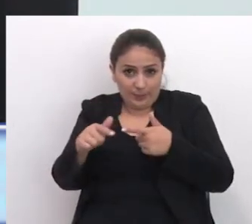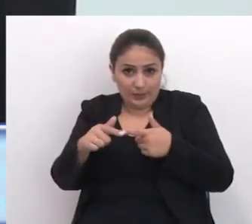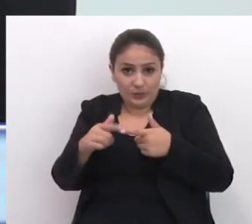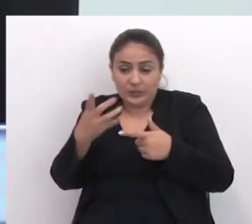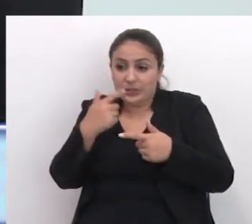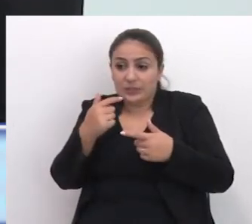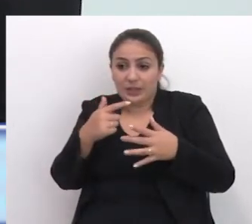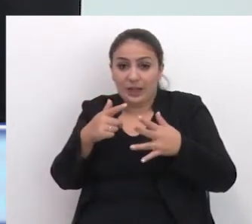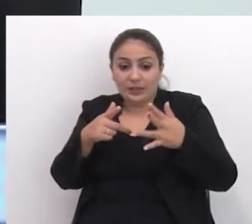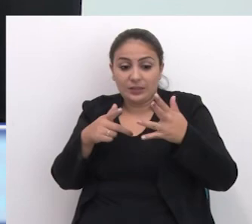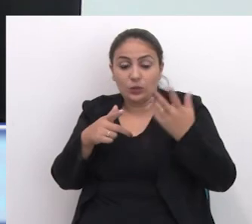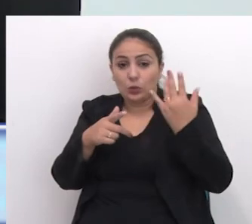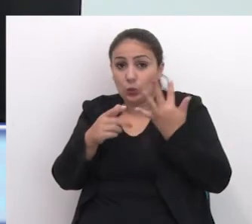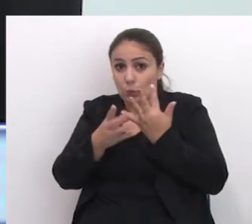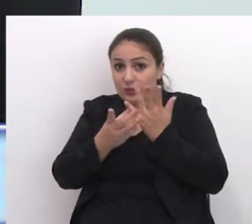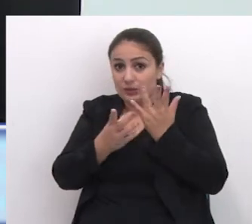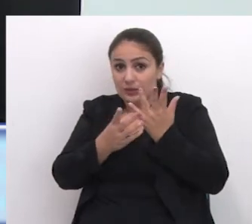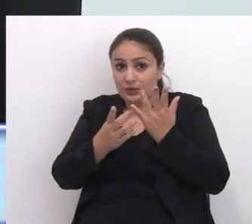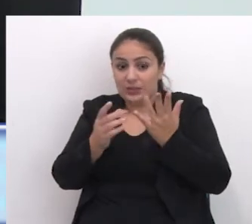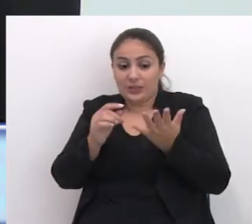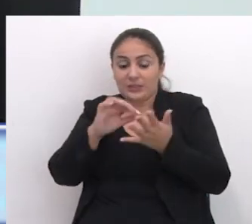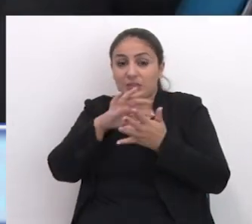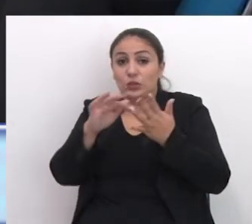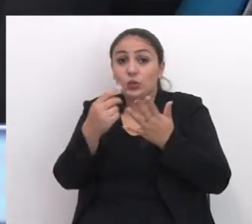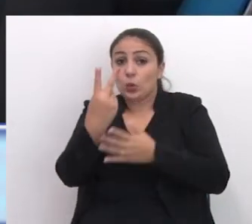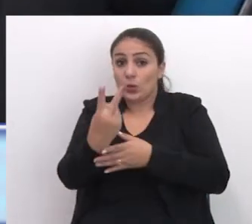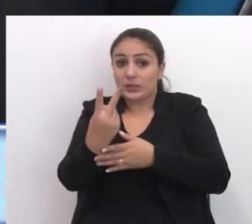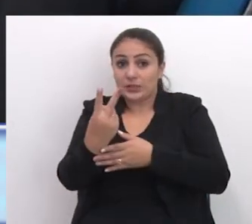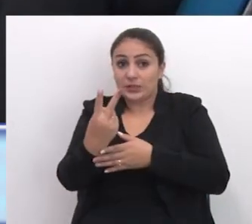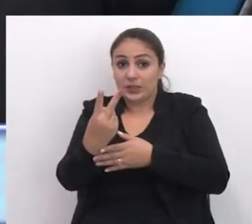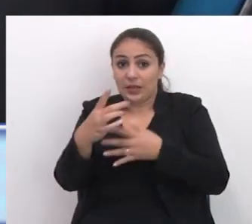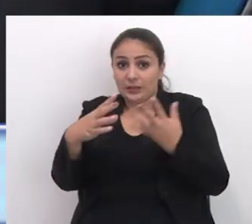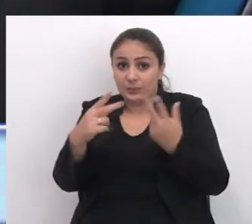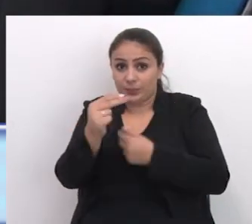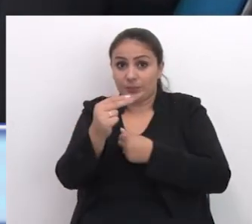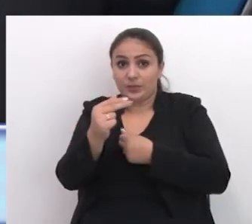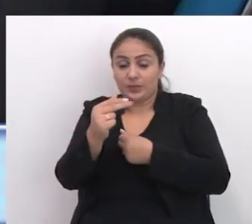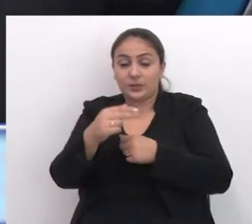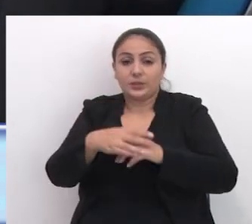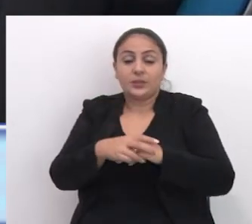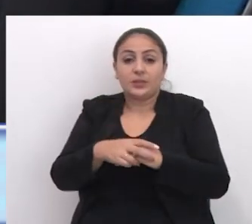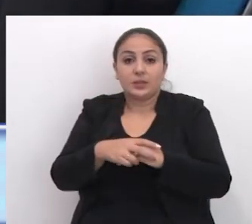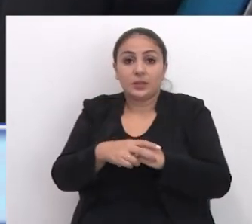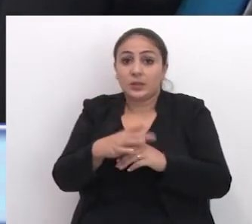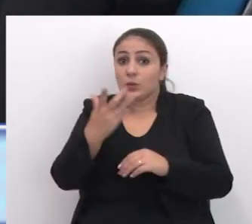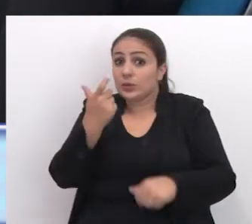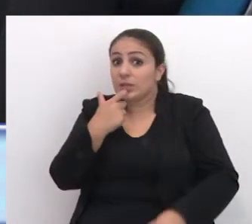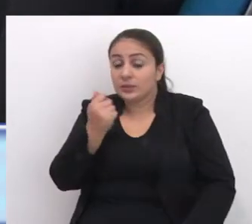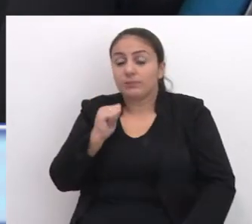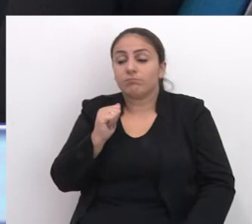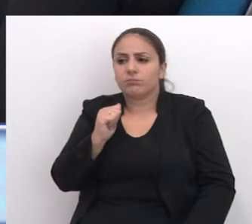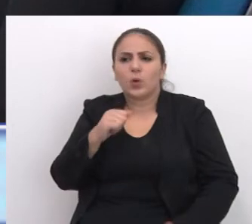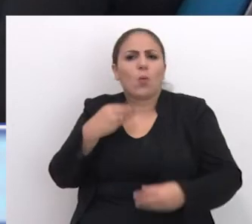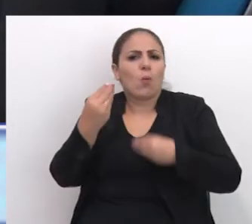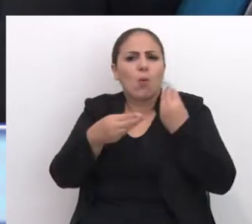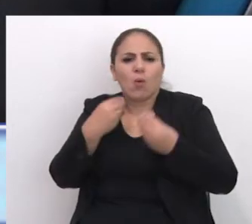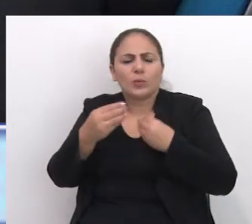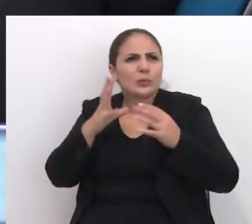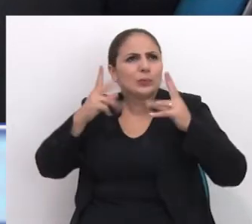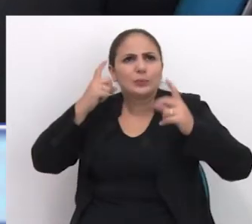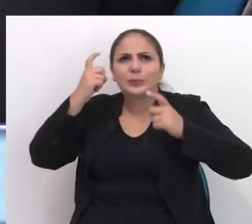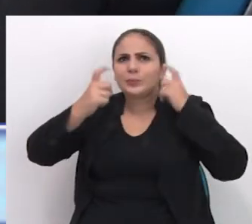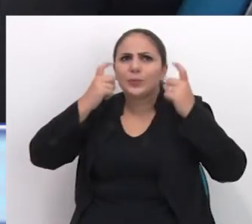Ela perdeu dois dedinhos. Então, ela perdeu dois dedinhos, né? Então, como sim. que ela... Todo